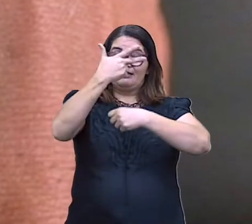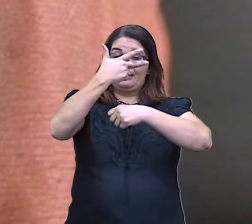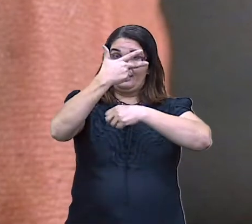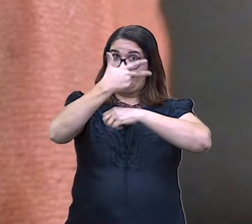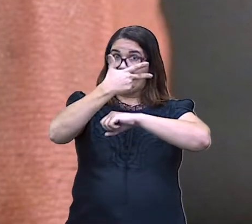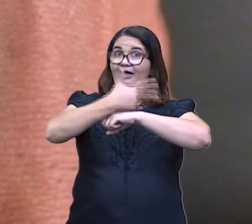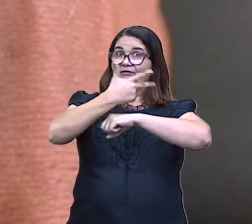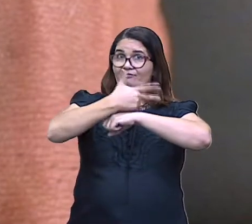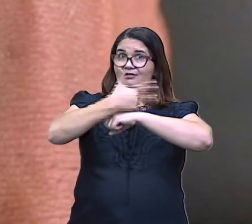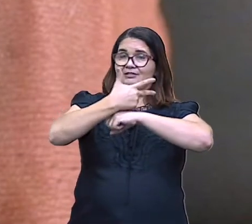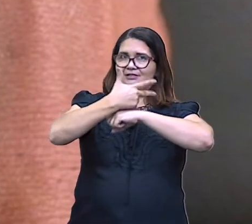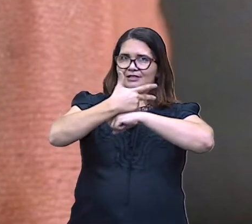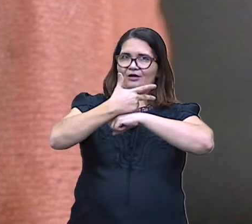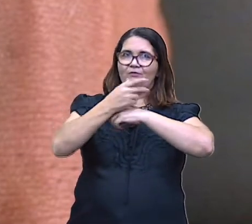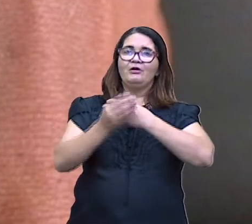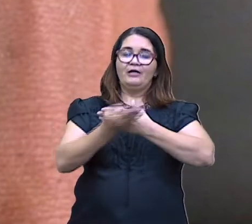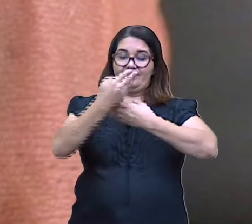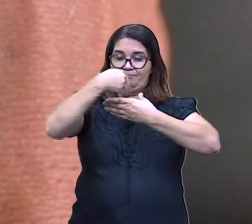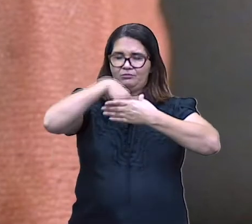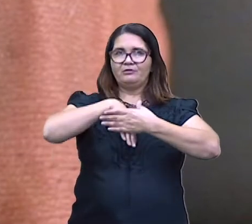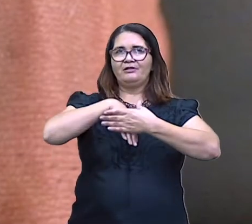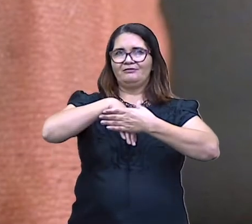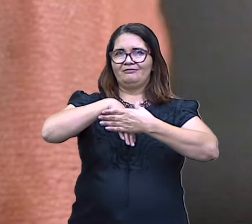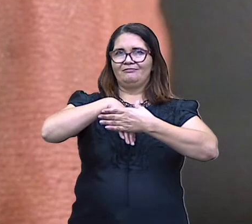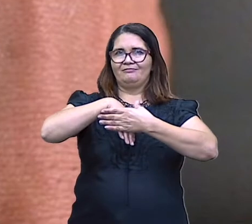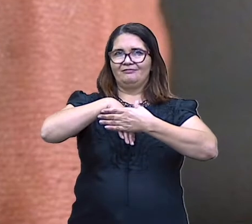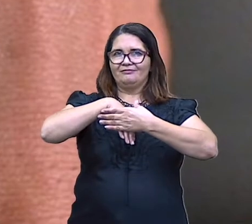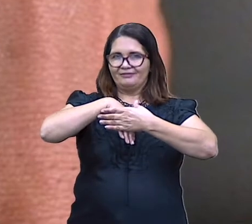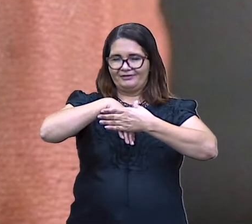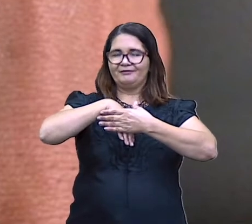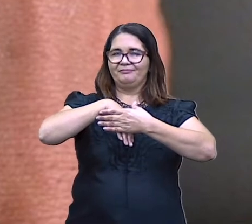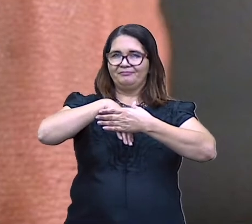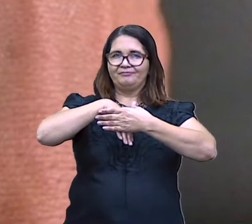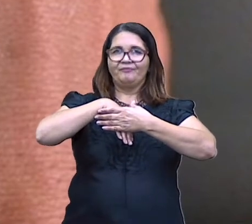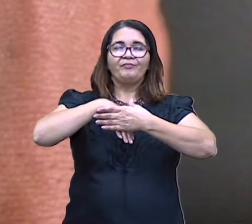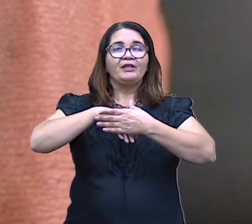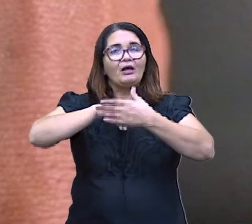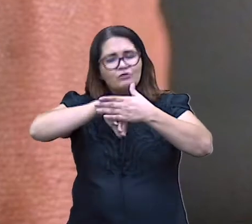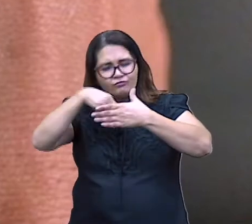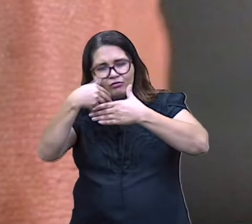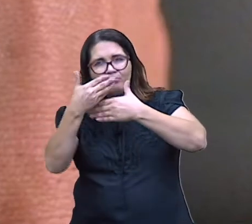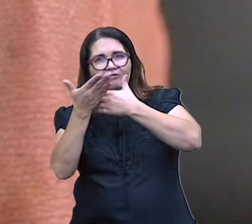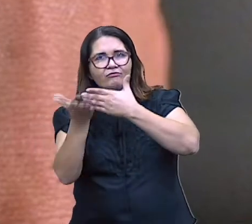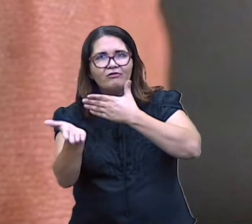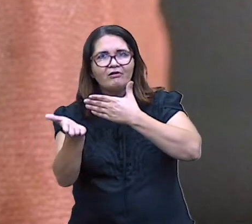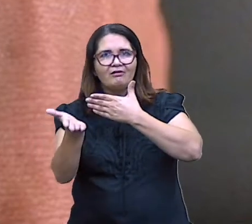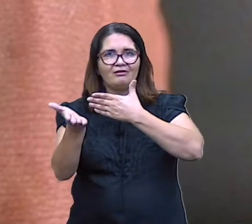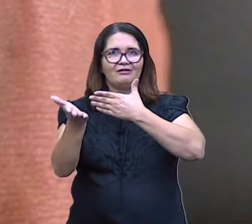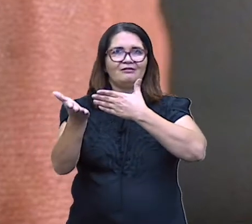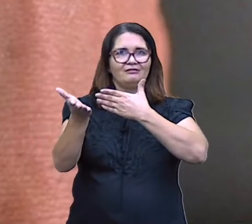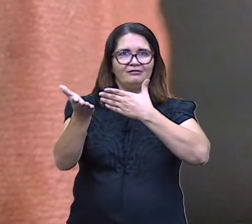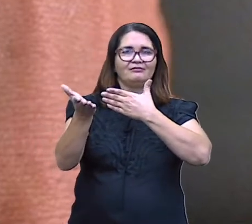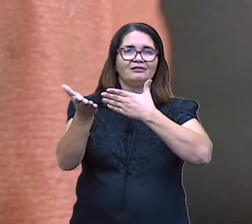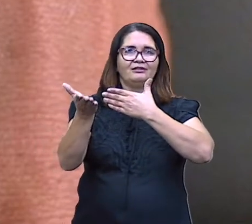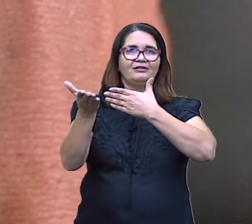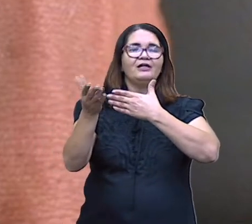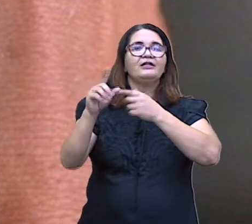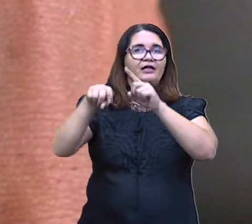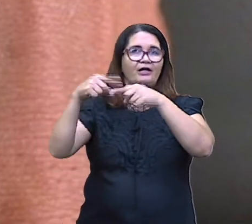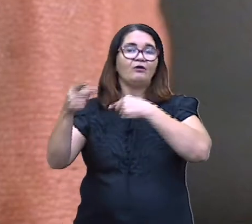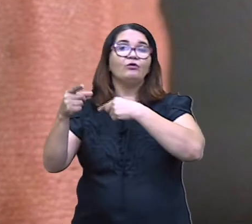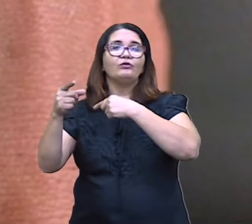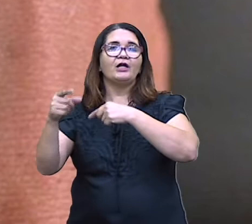de Pesquisa Genética, ó, que legal. Caso seja uma cena externa, pessoal, viria EXT,